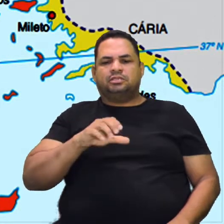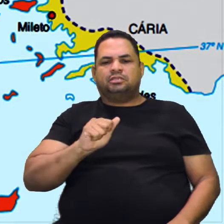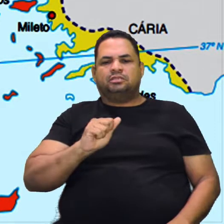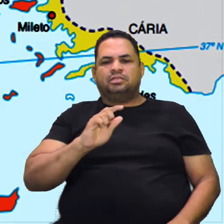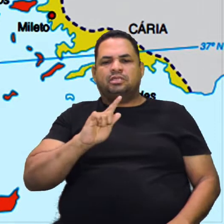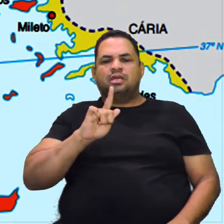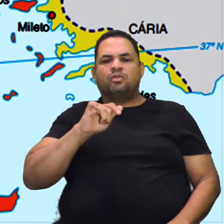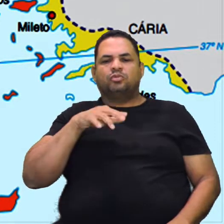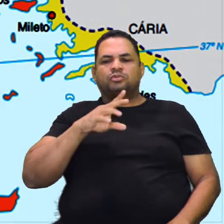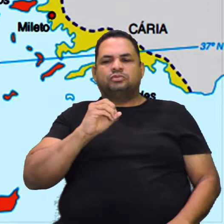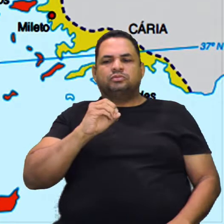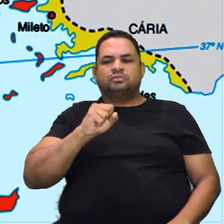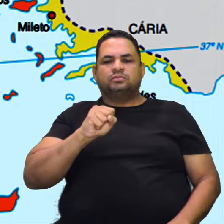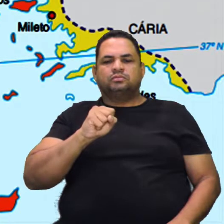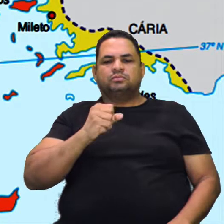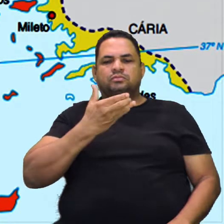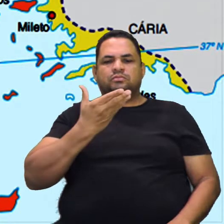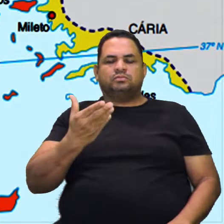Argos,